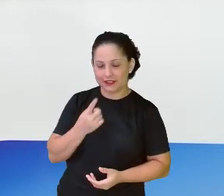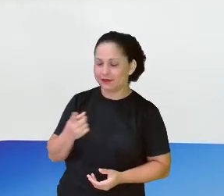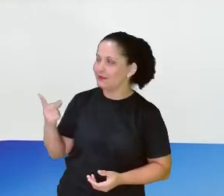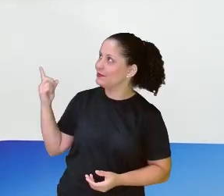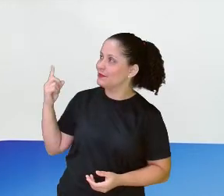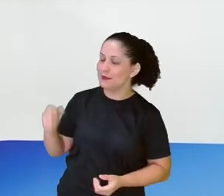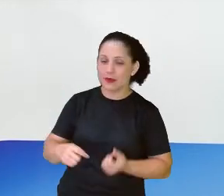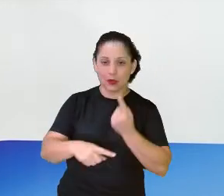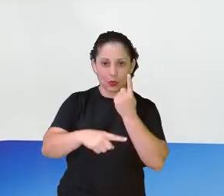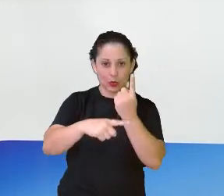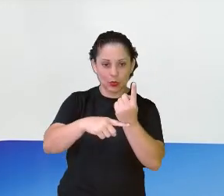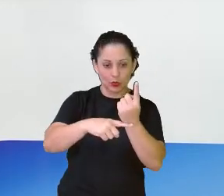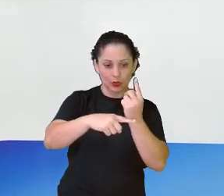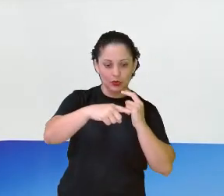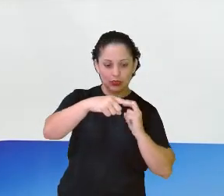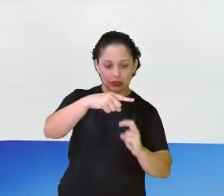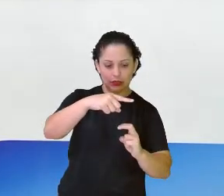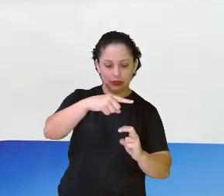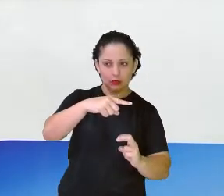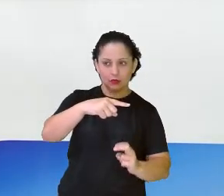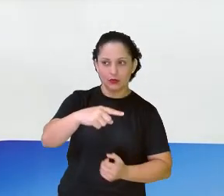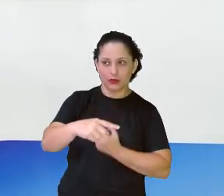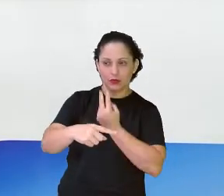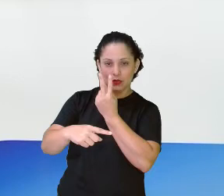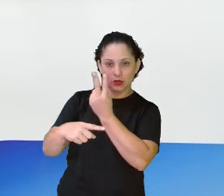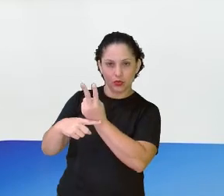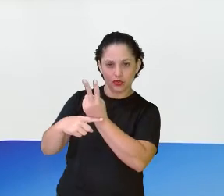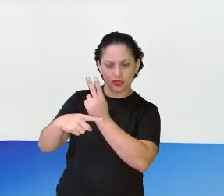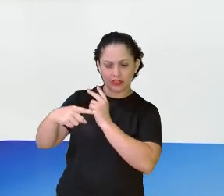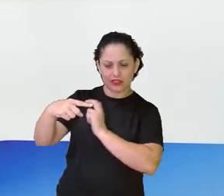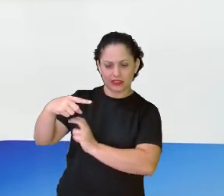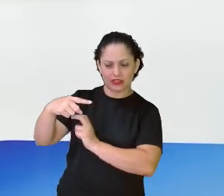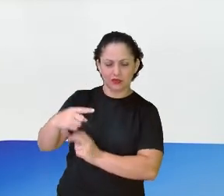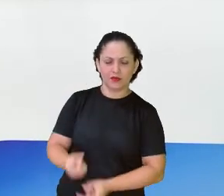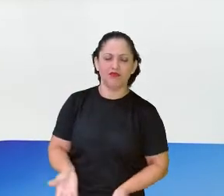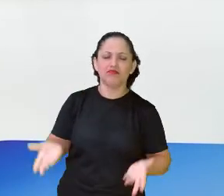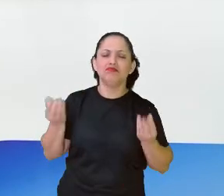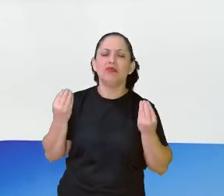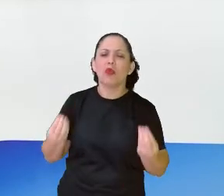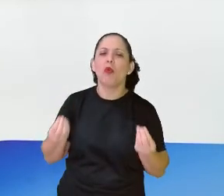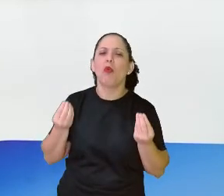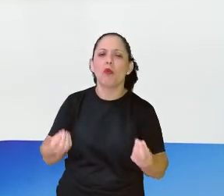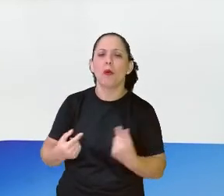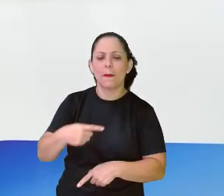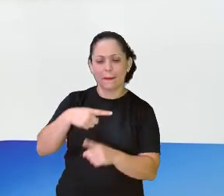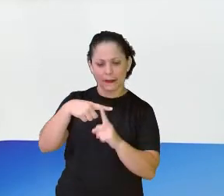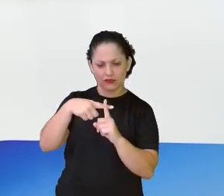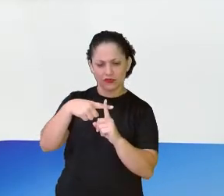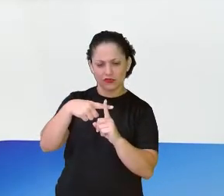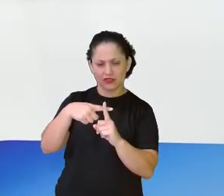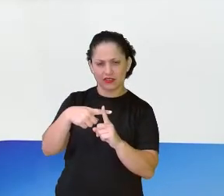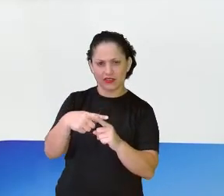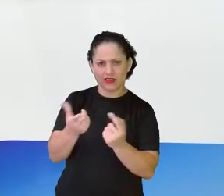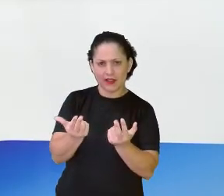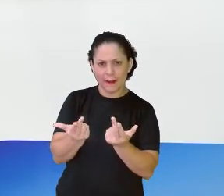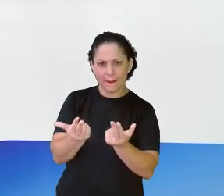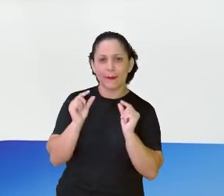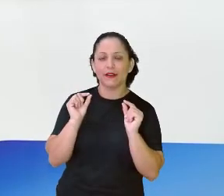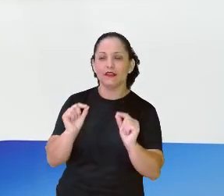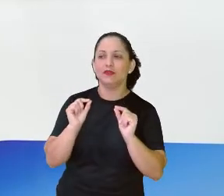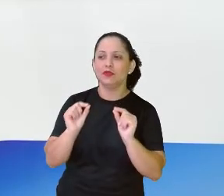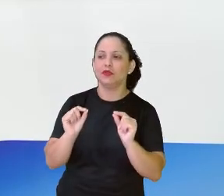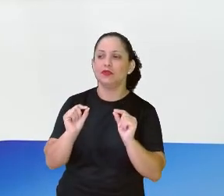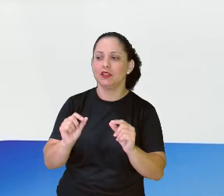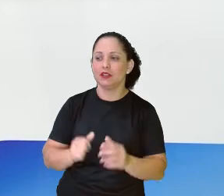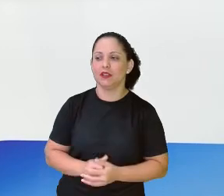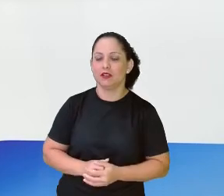1/5 mais 2/5. Como é isso, professora? É como se eu dividisse